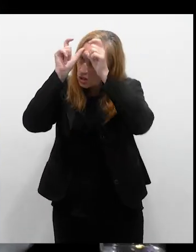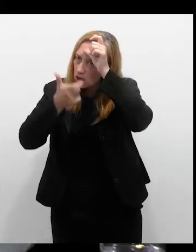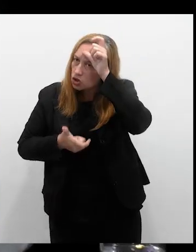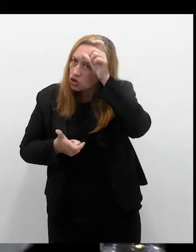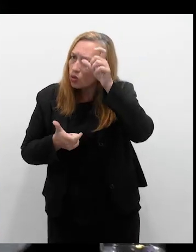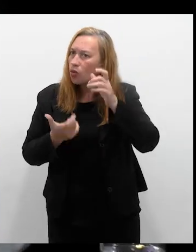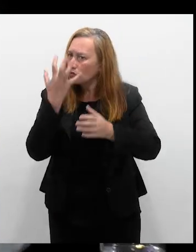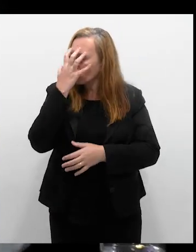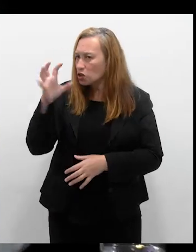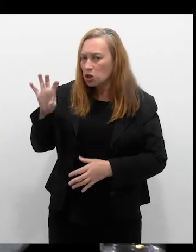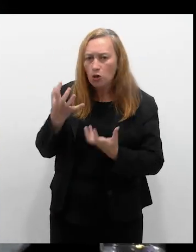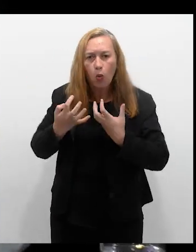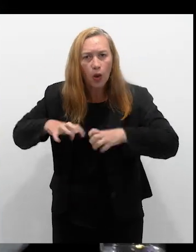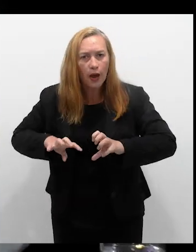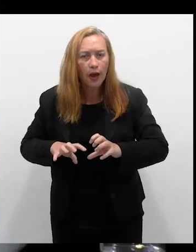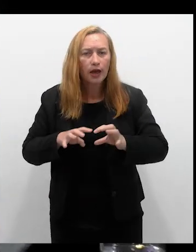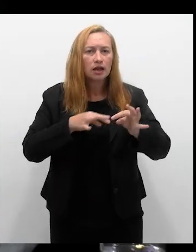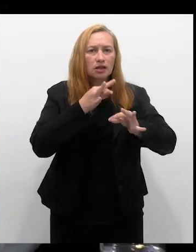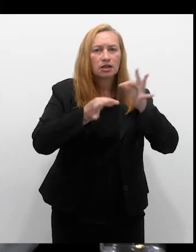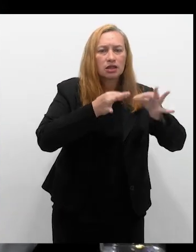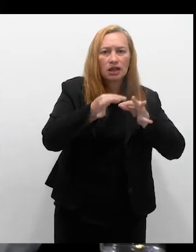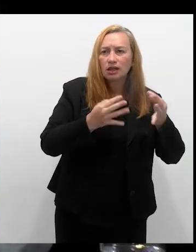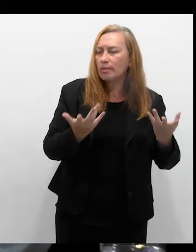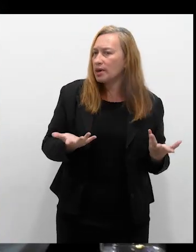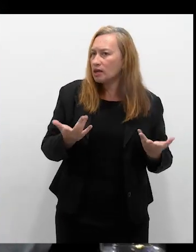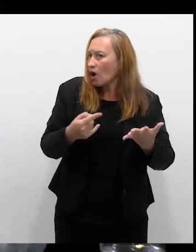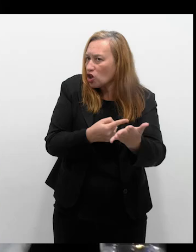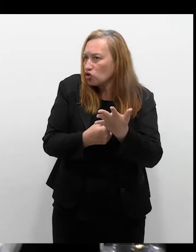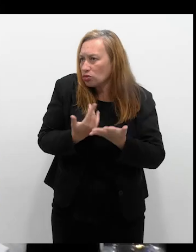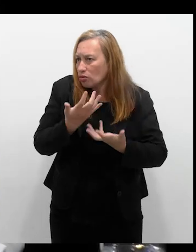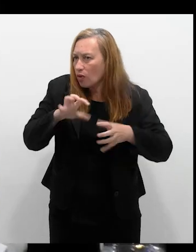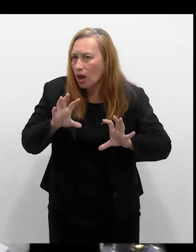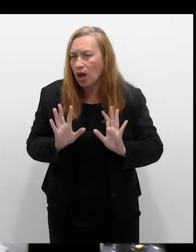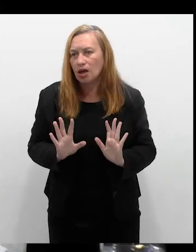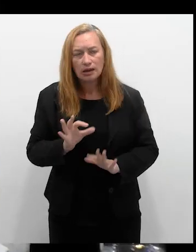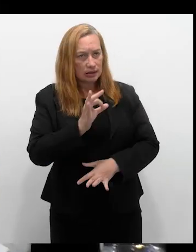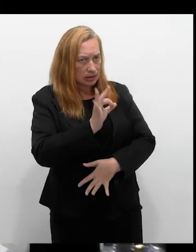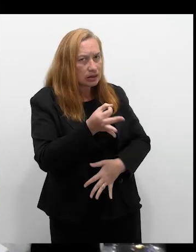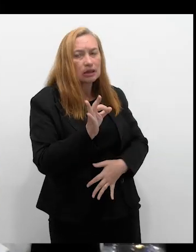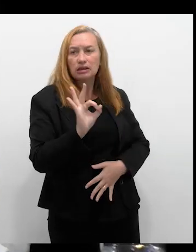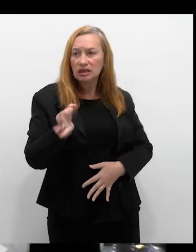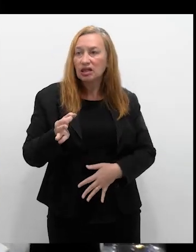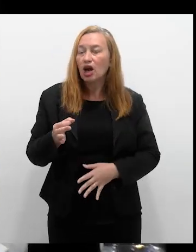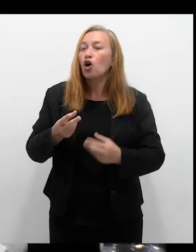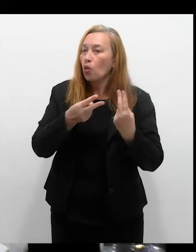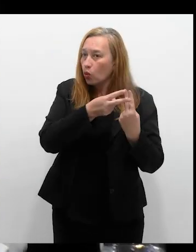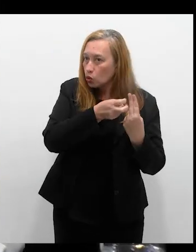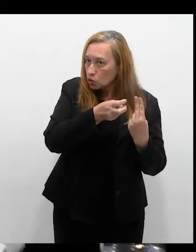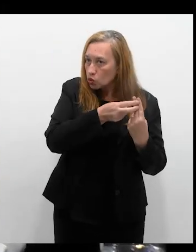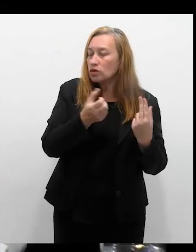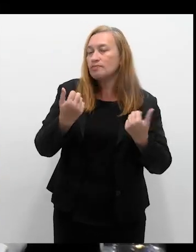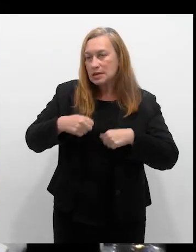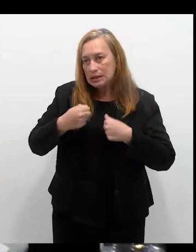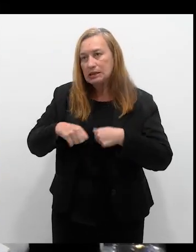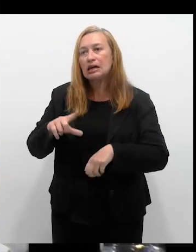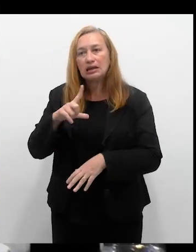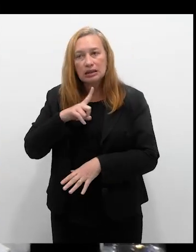tem sofrimento intenso que não deseja ajuda, assim, de alguma forma. Com certeza. Mas assim, o SUS deveria